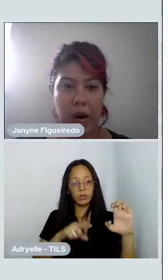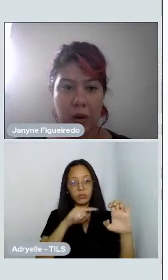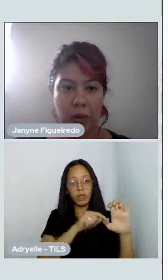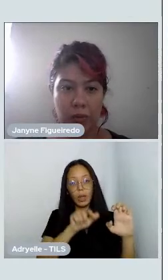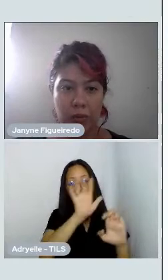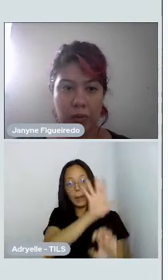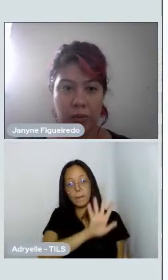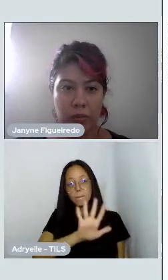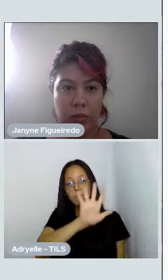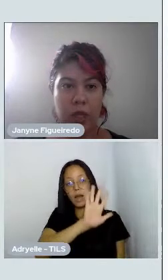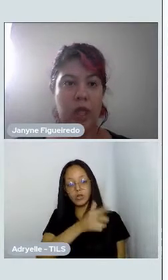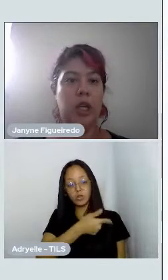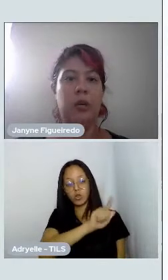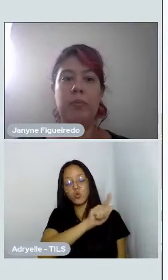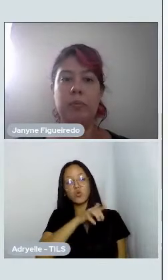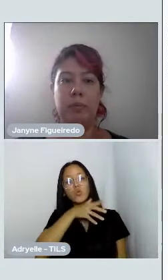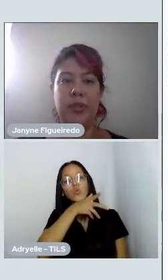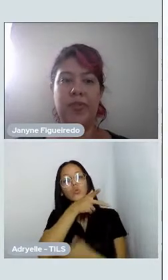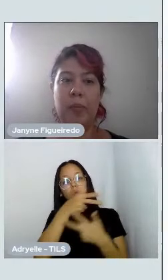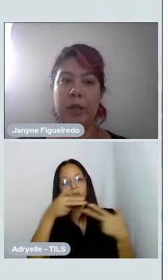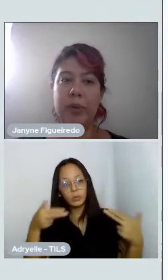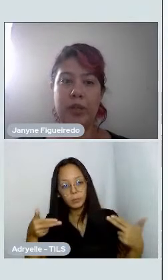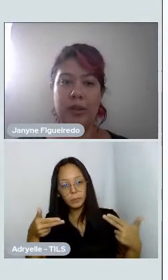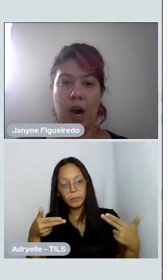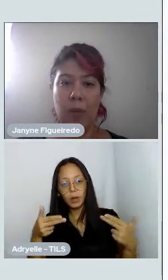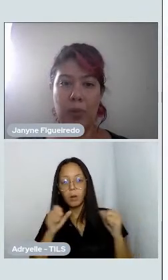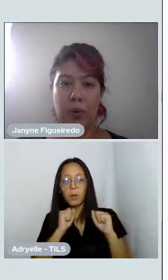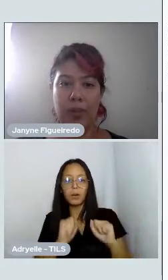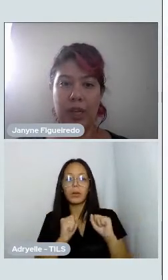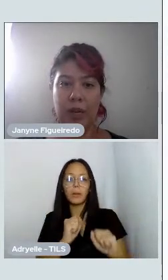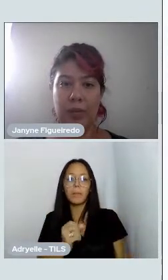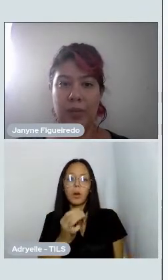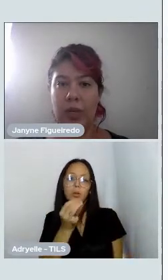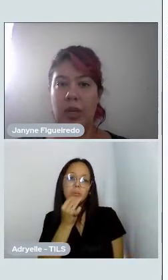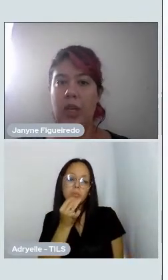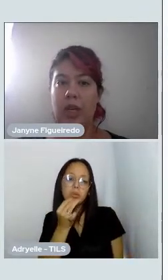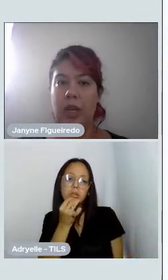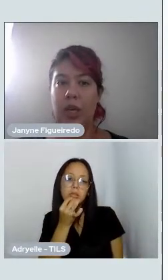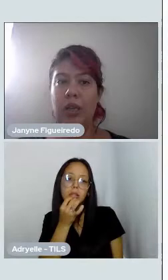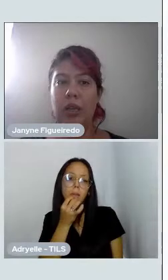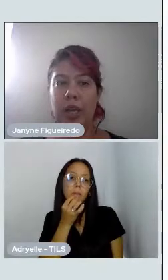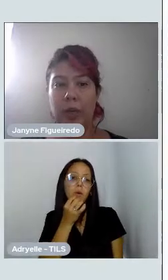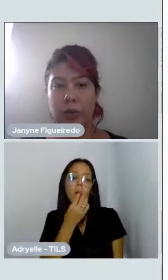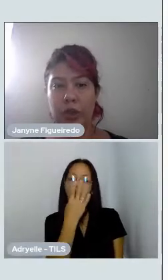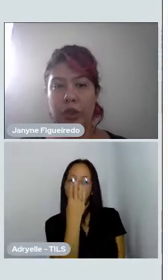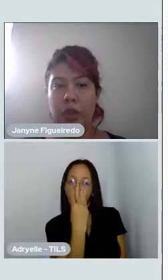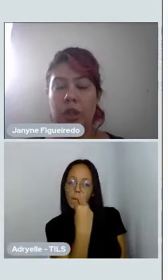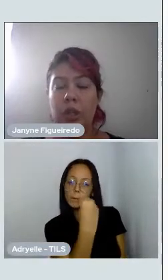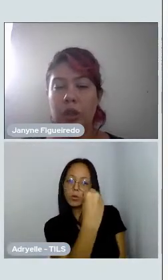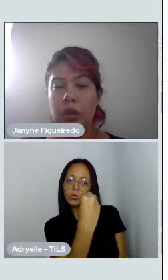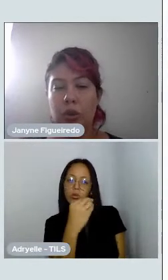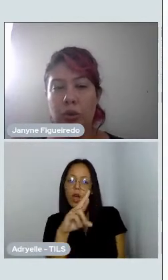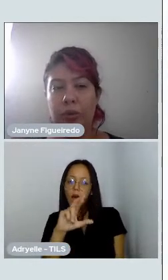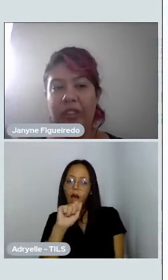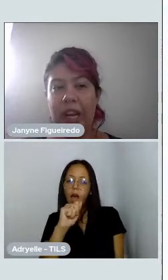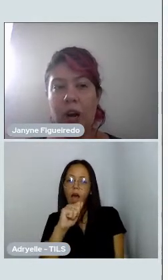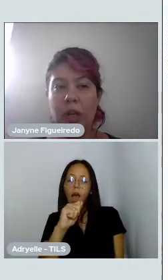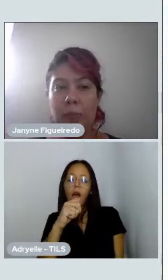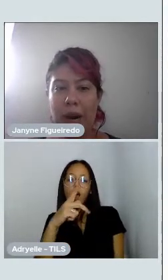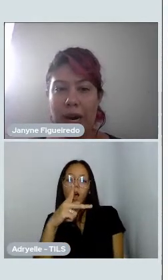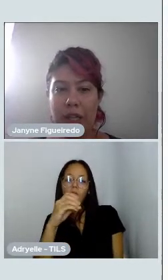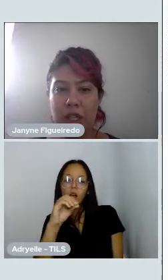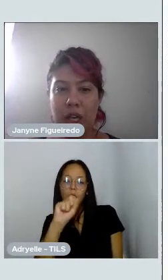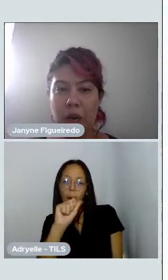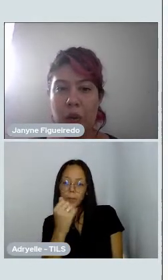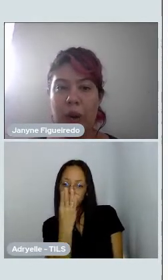outro animal, que possivelmente pode ser uma raposa, e temos no